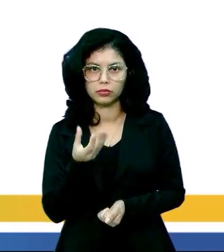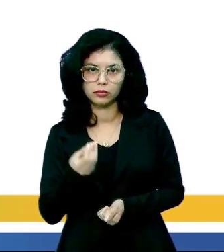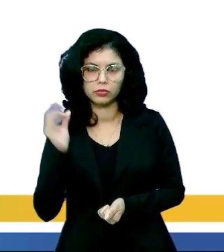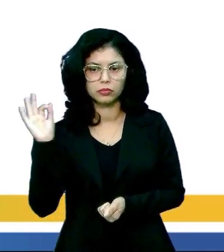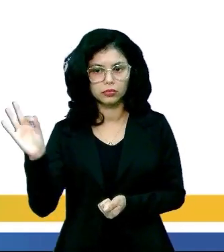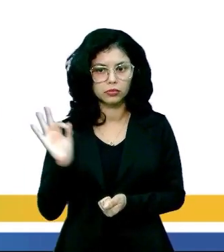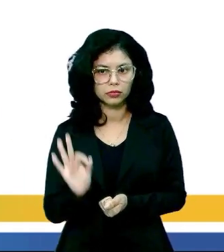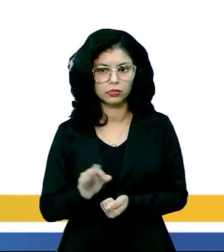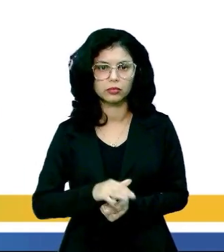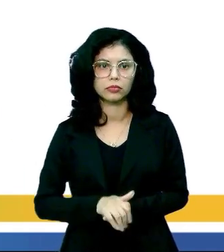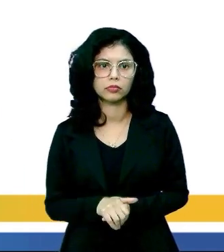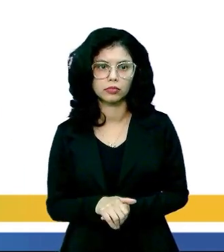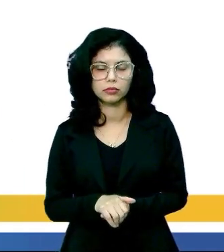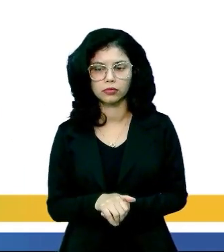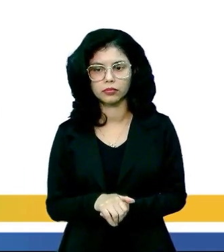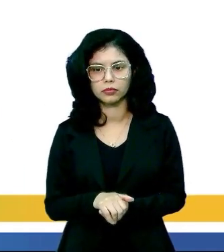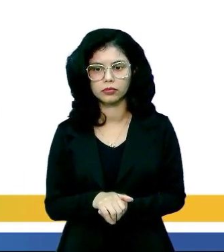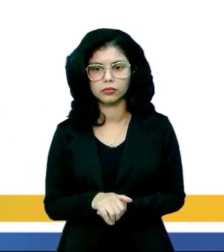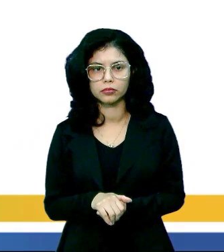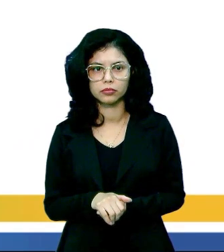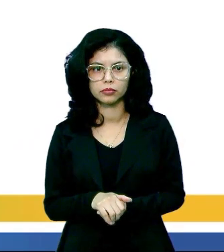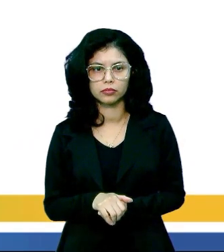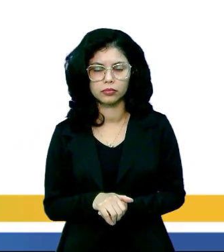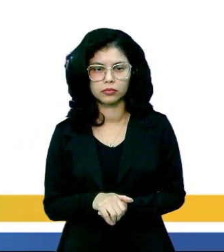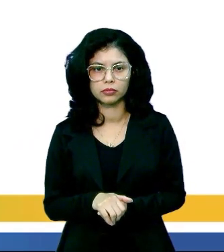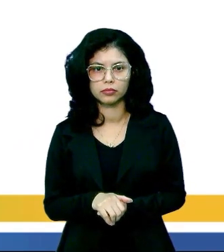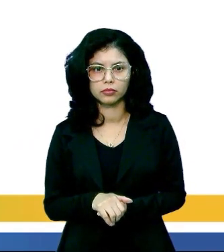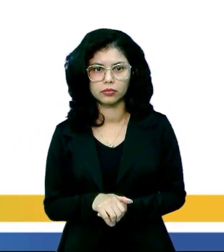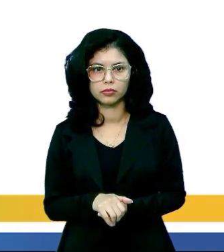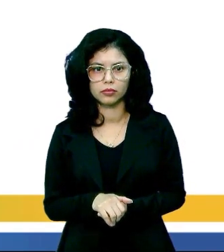3,75% de 60%.